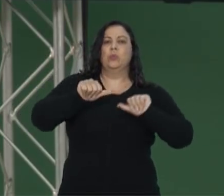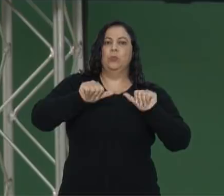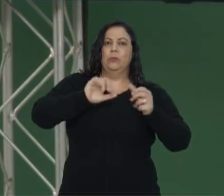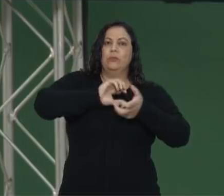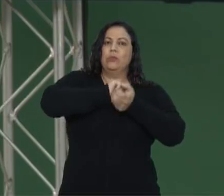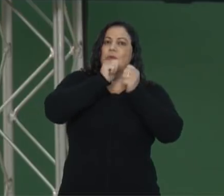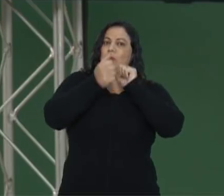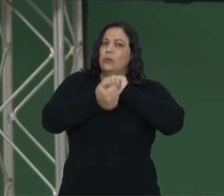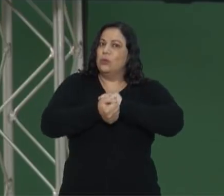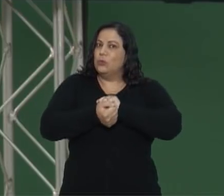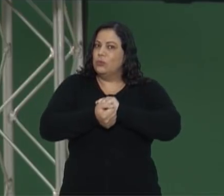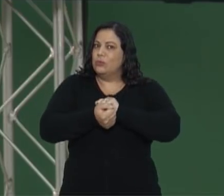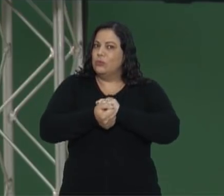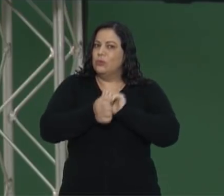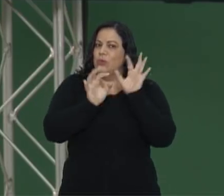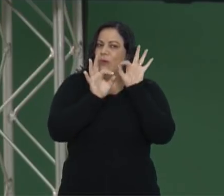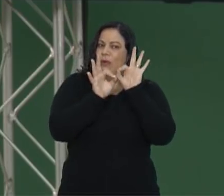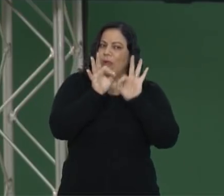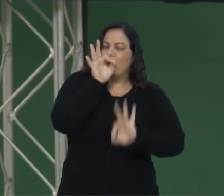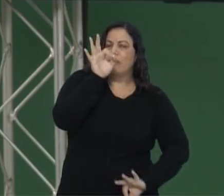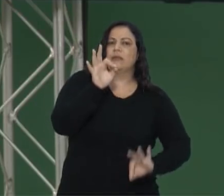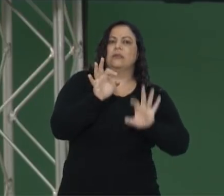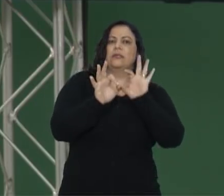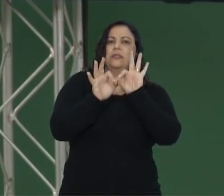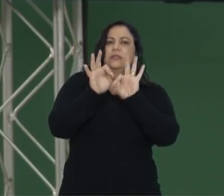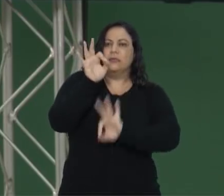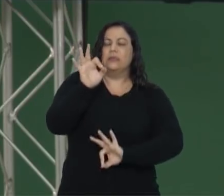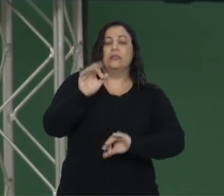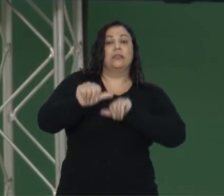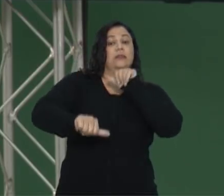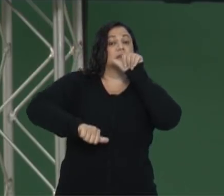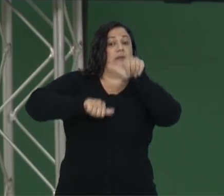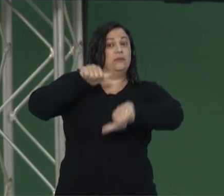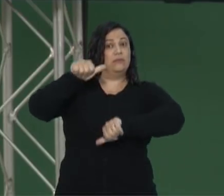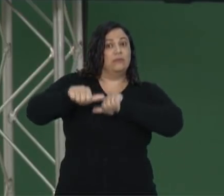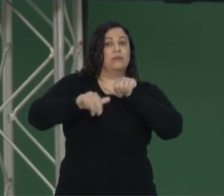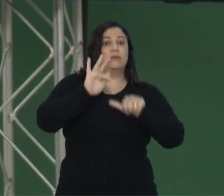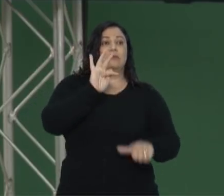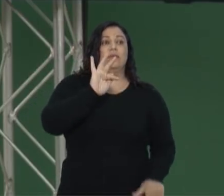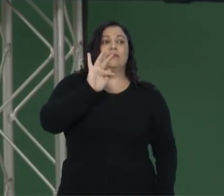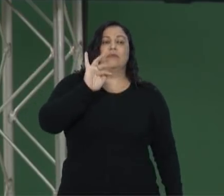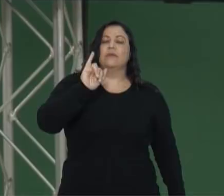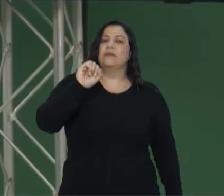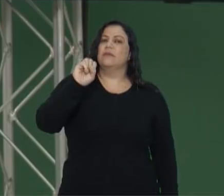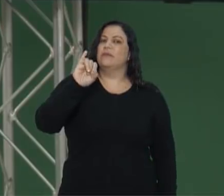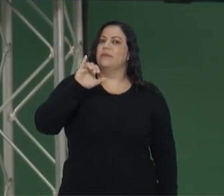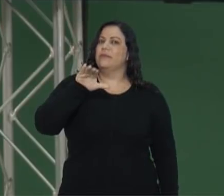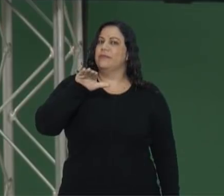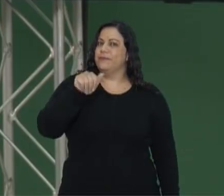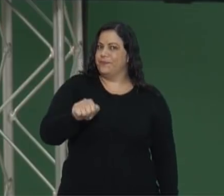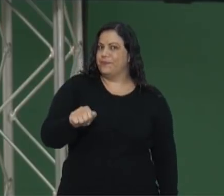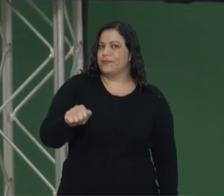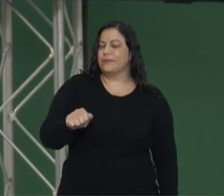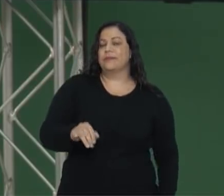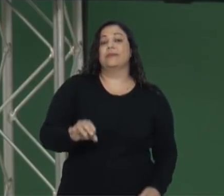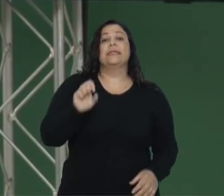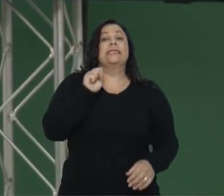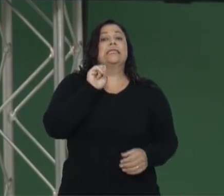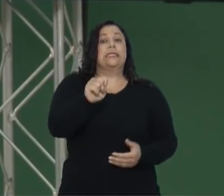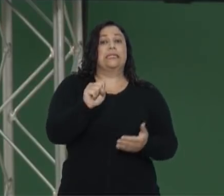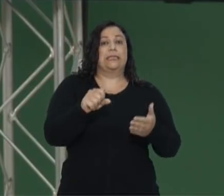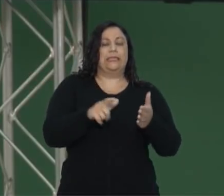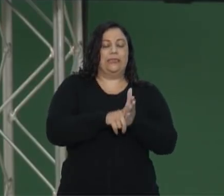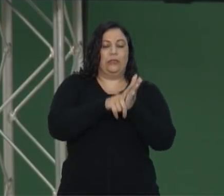forma, o seu formato, é uma transformação do tipo física. Percebo que se essa folha do jornal ela está inteira ou